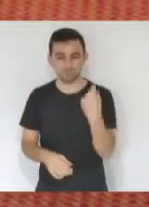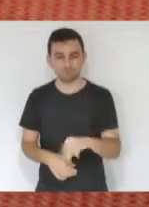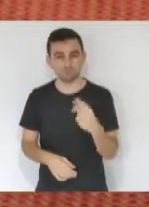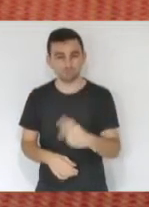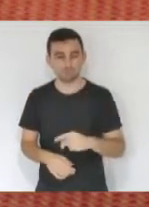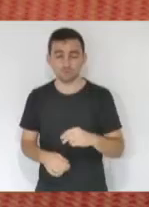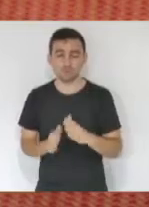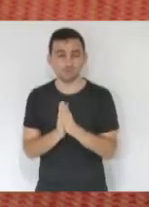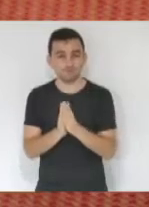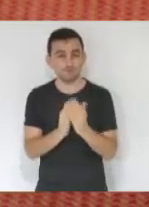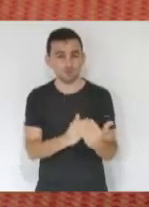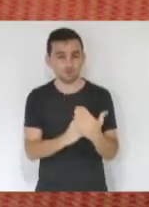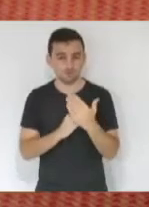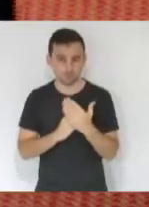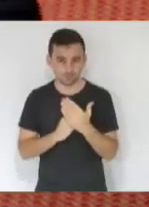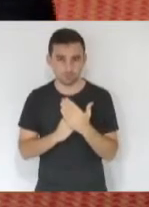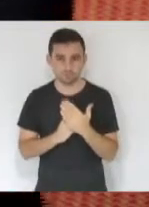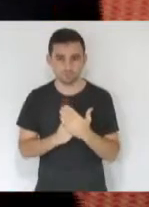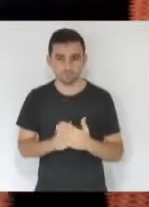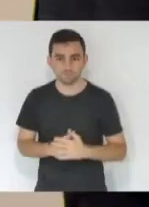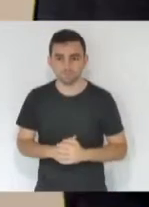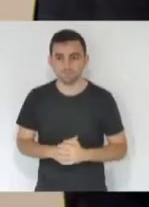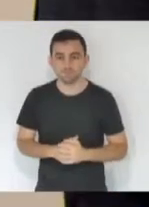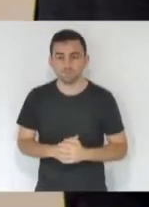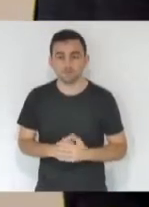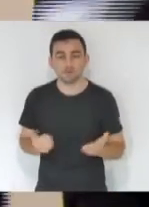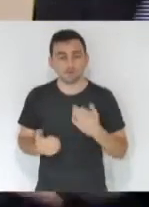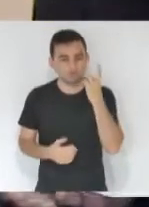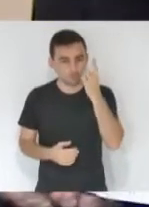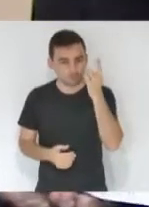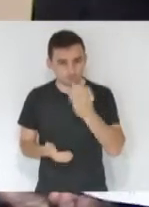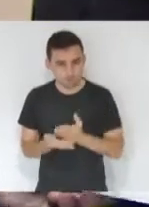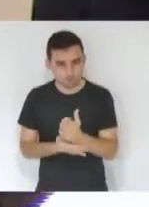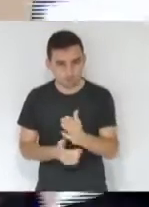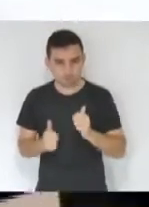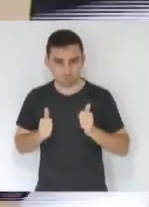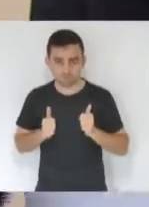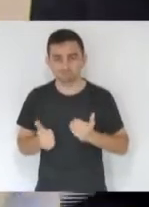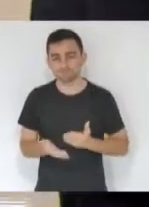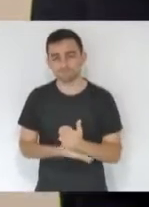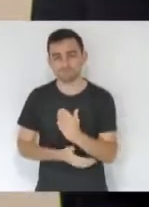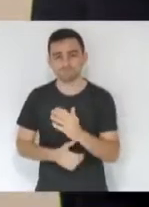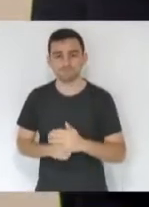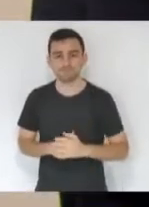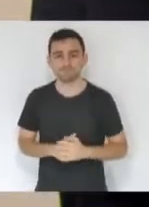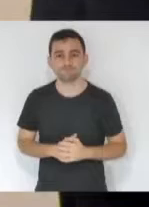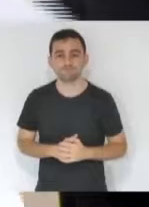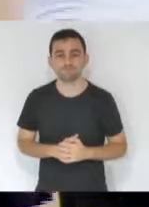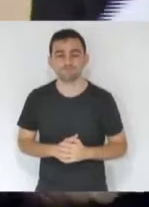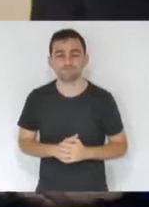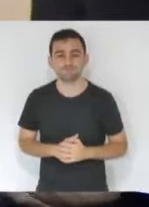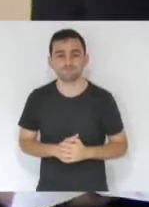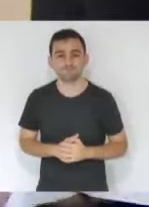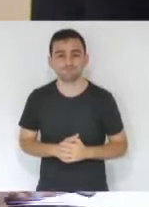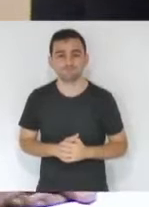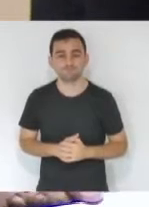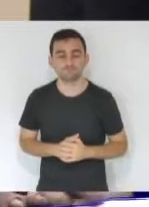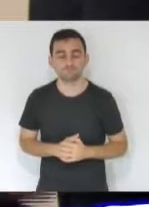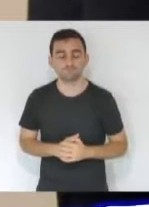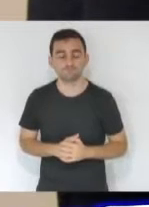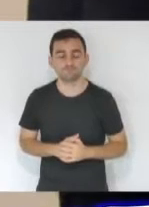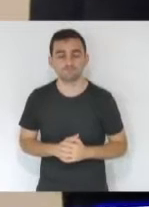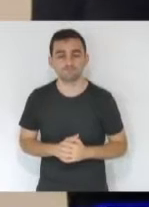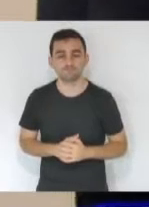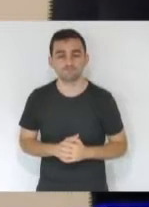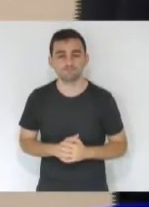dos novos deputados obrigado a votação deputados que aprovam permaneçam como se encontram aprovado o pedido de informações